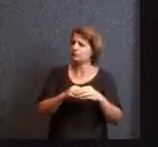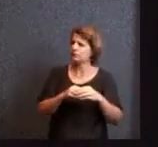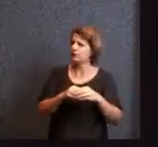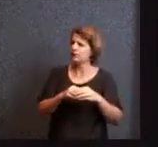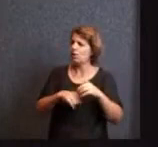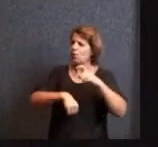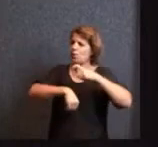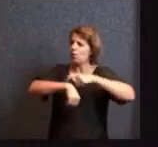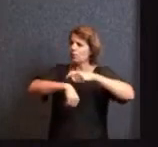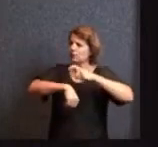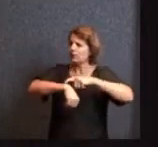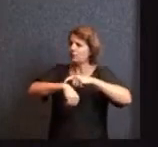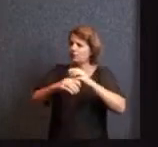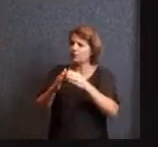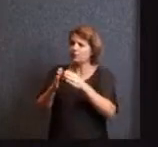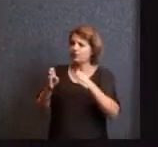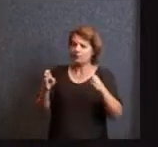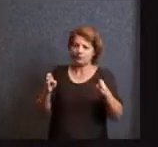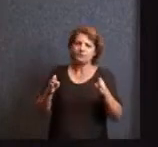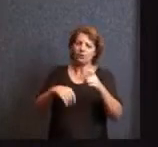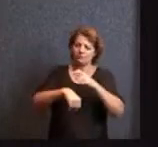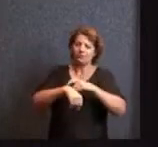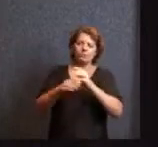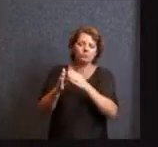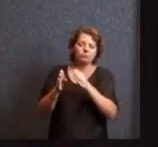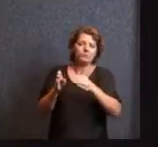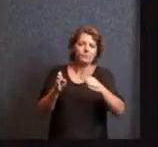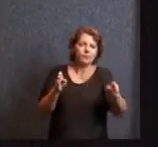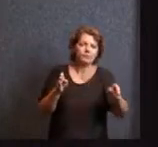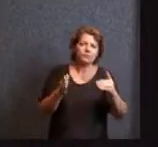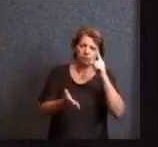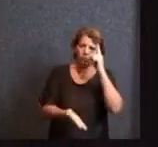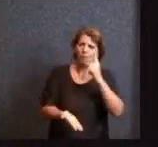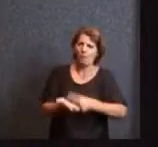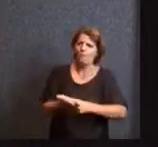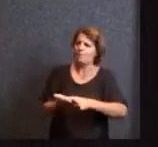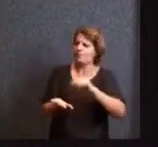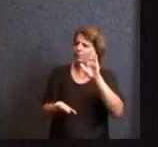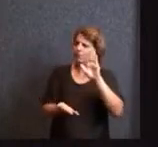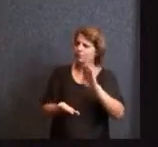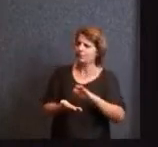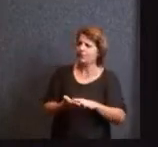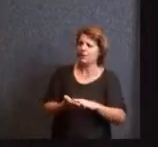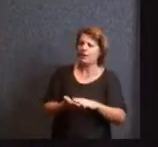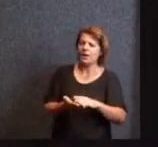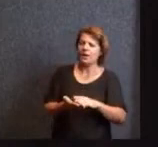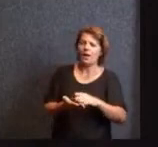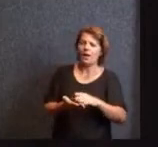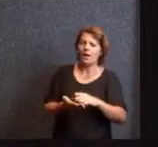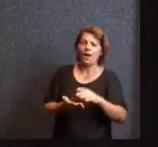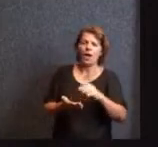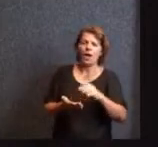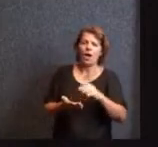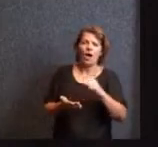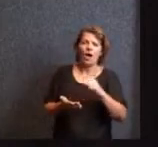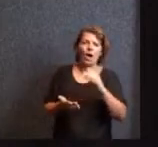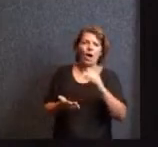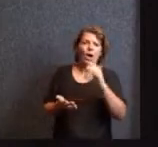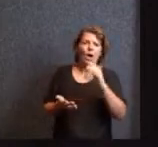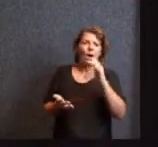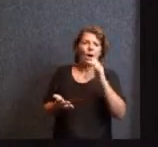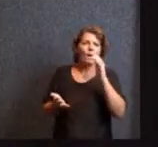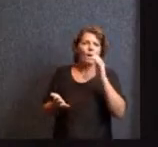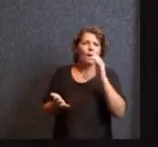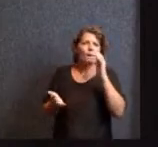foi assinado, amarrando essas condições que eu estou aqui destacando. Que às vezes, na hora que pensa que vai implantar um projeto novo, diz, ah, a secretaria